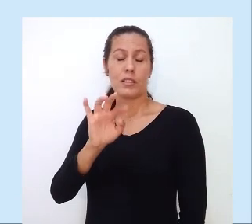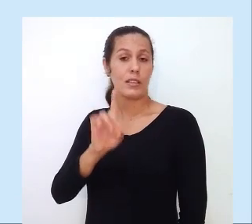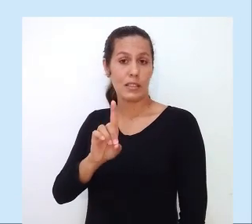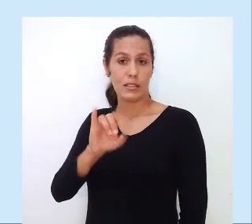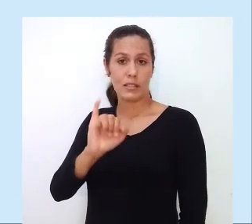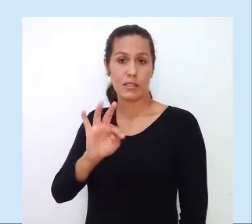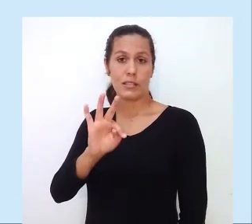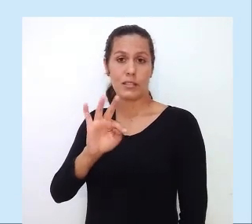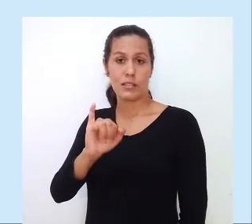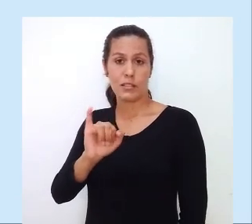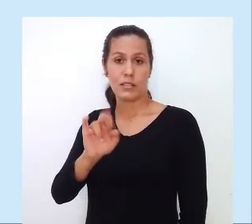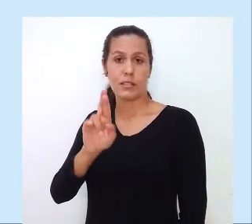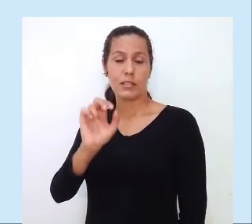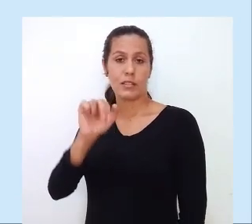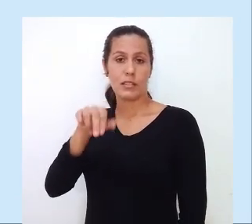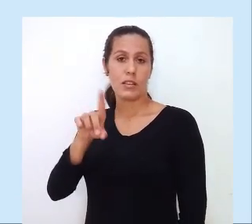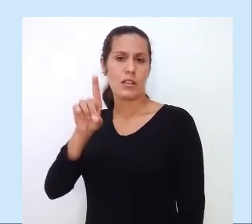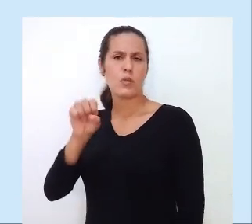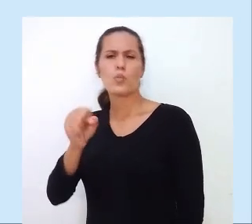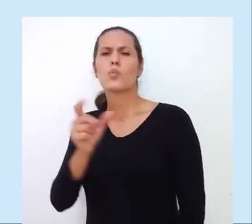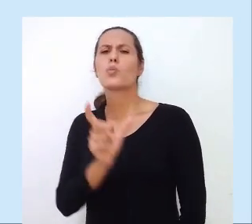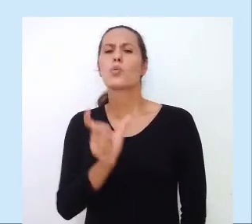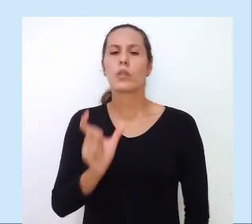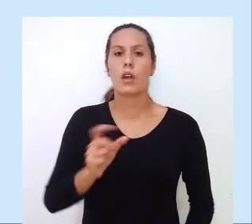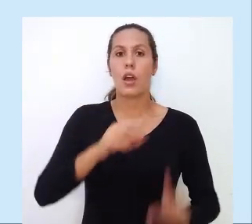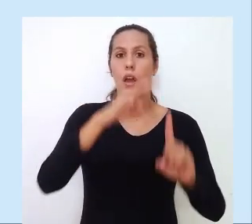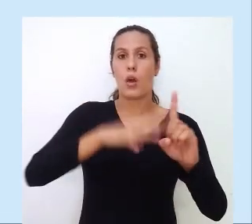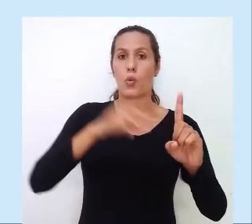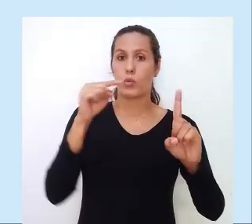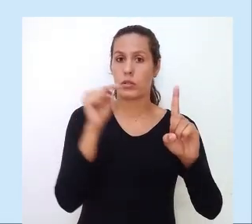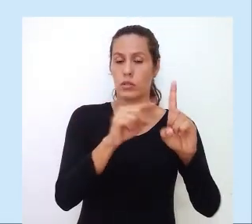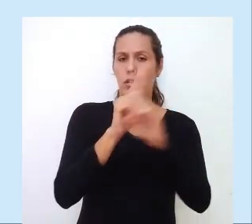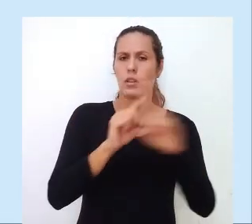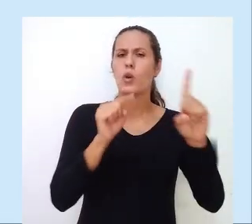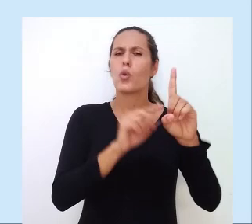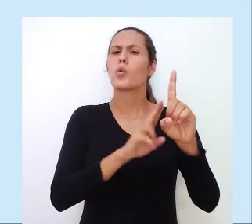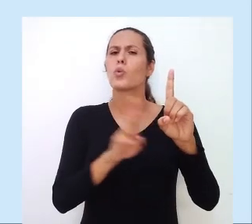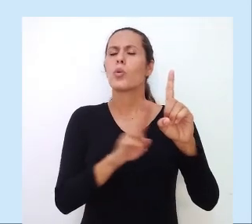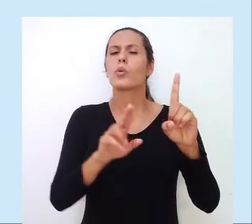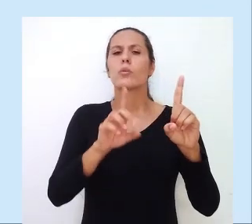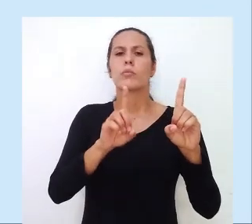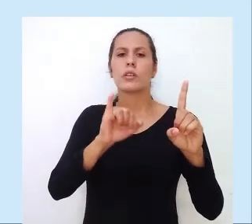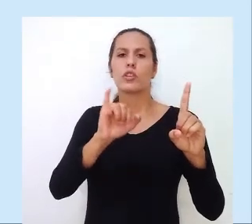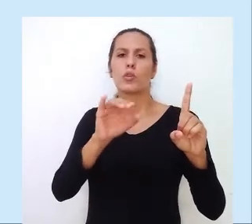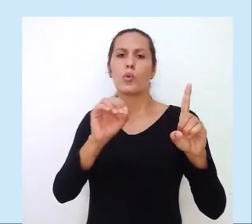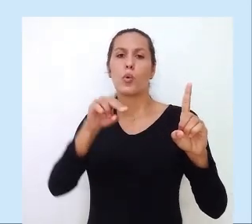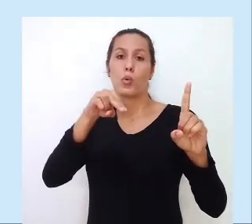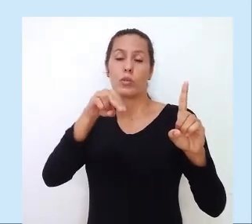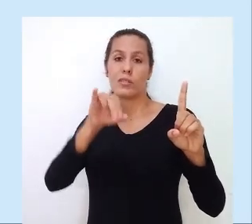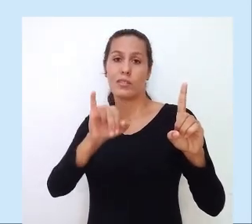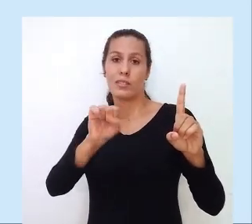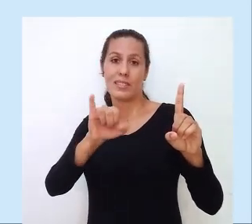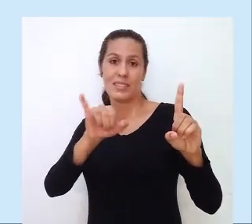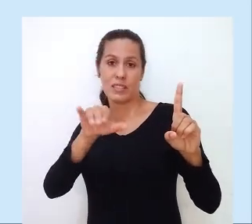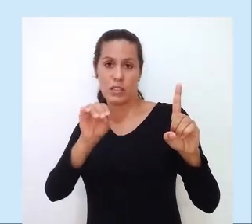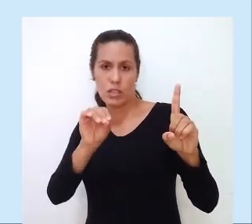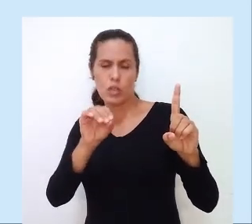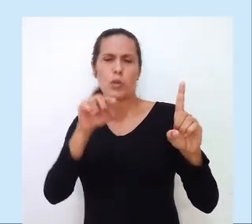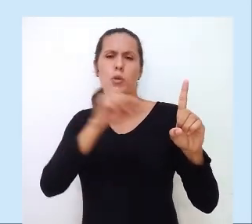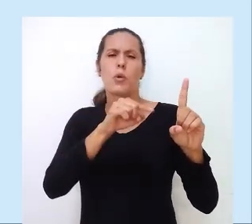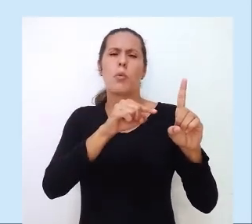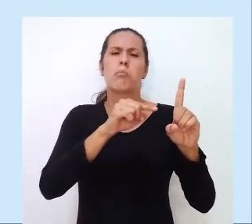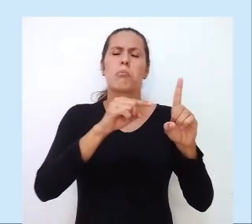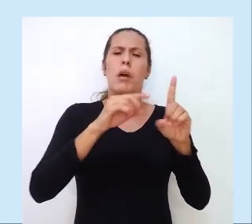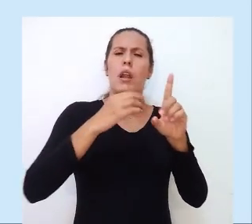era o deus da fertilidade, do vinho e do teatro. Então, essas procissões, essas